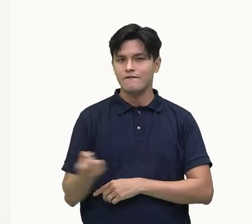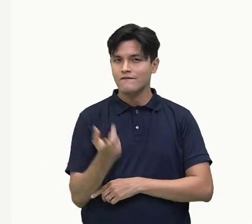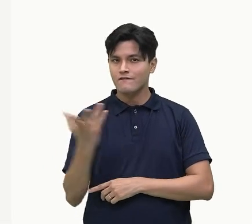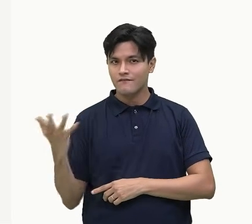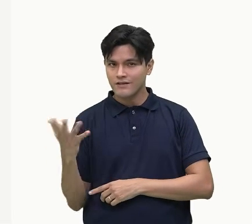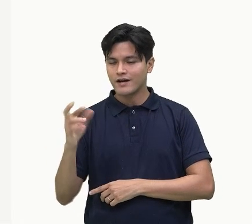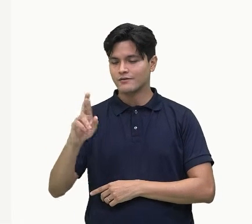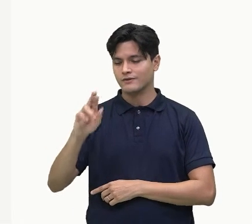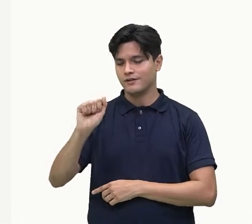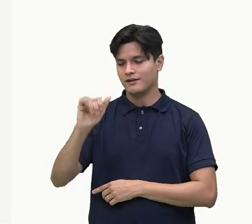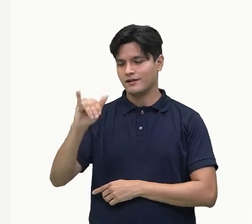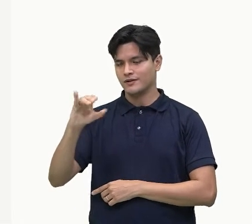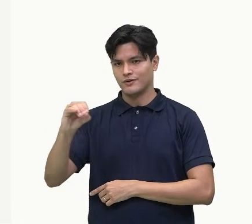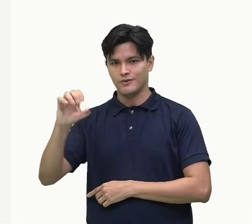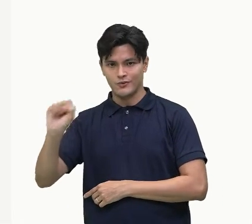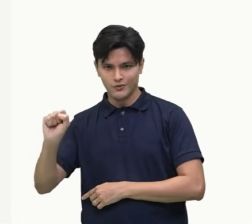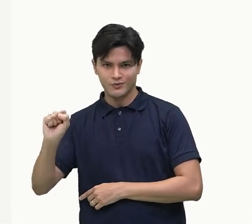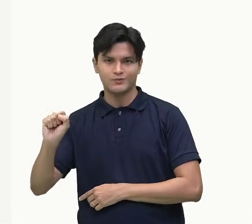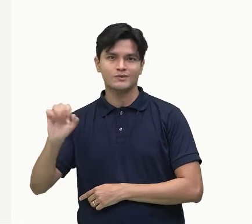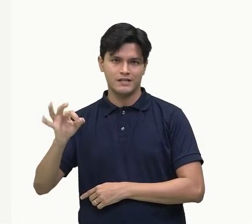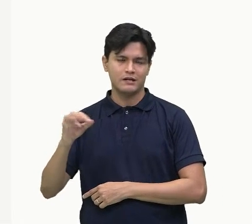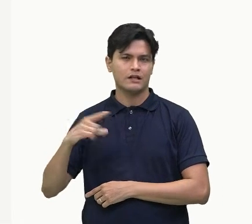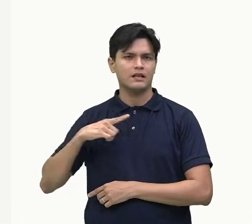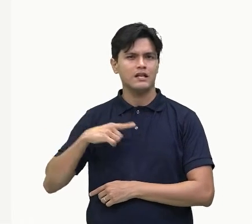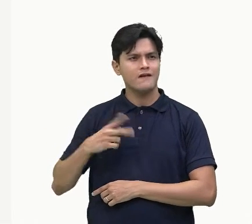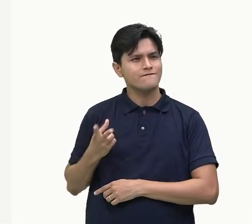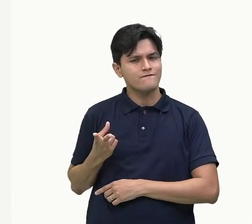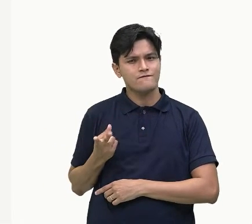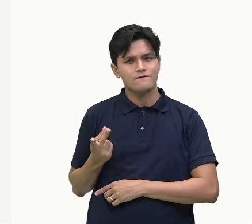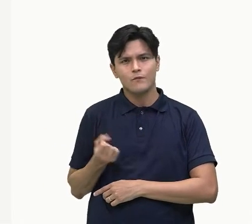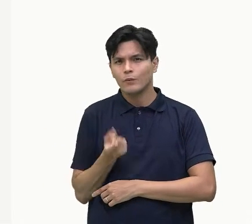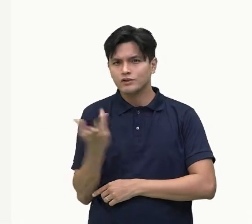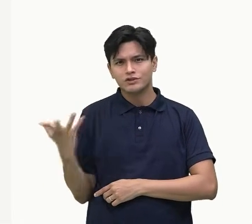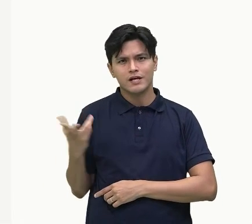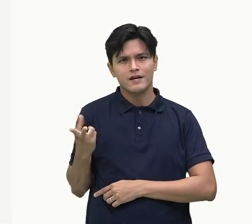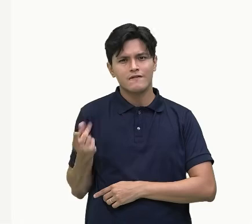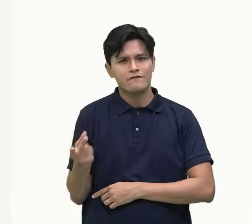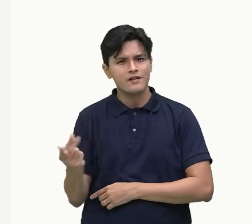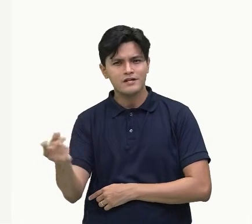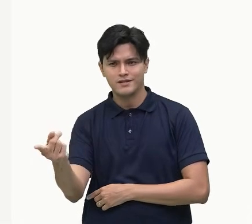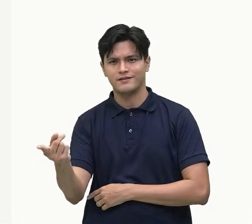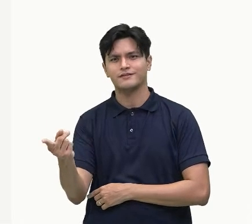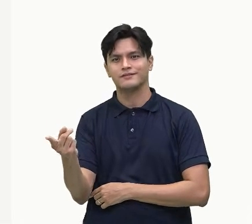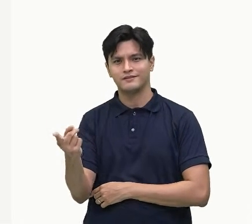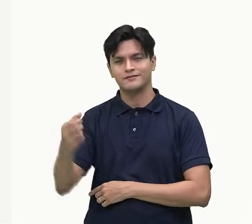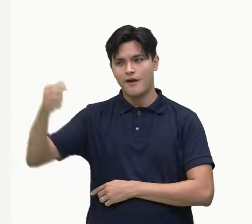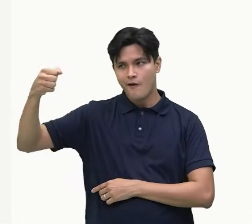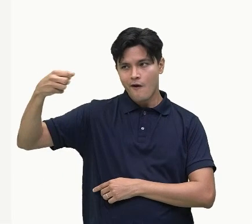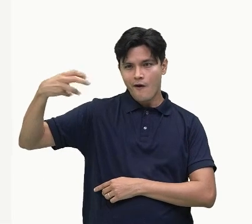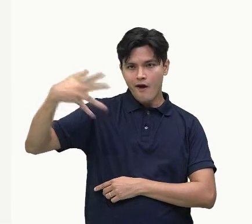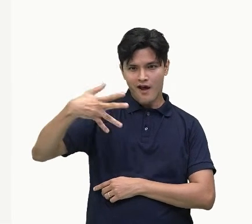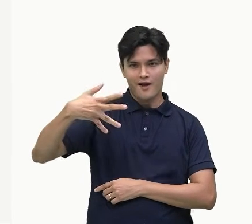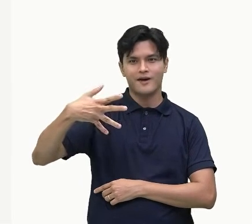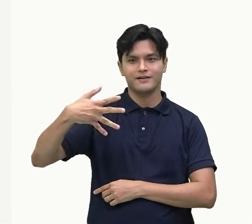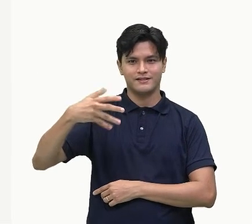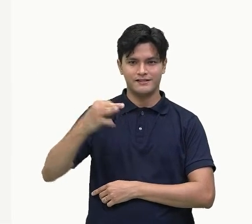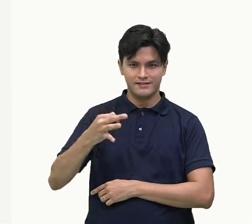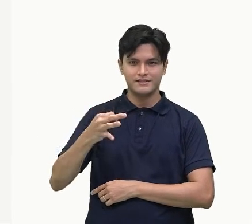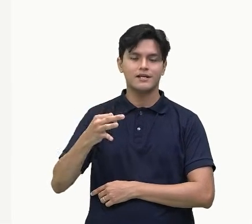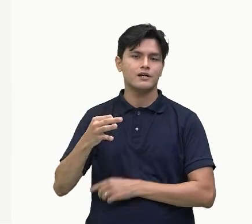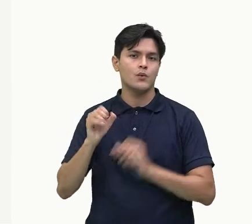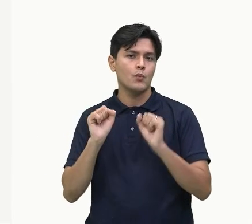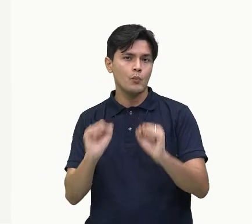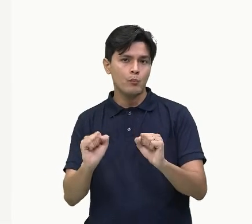luz, infinitos raios de luz, e esses raios de luz, essa representação de raios de luz, elas